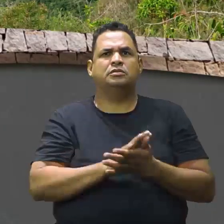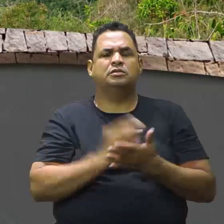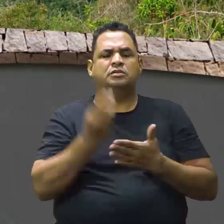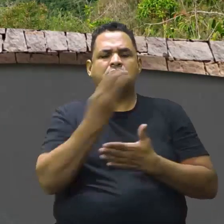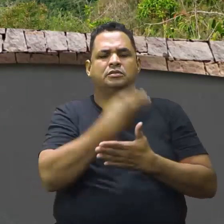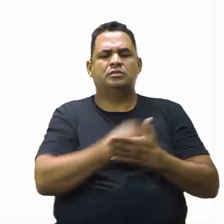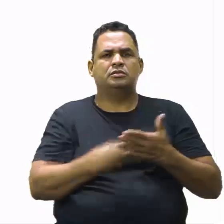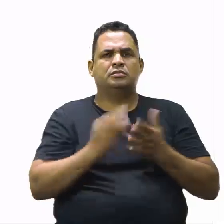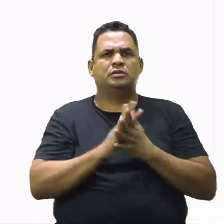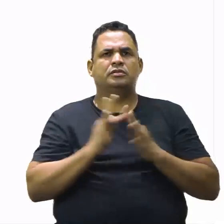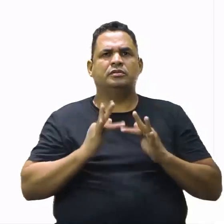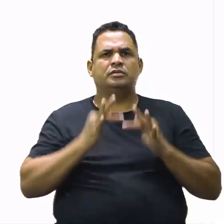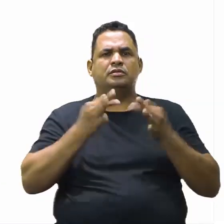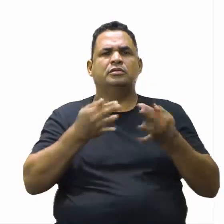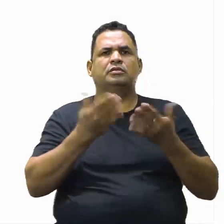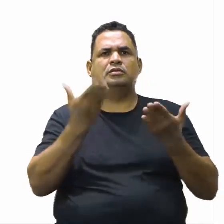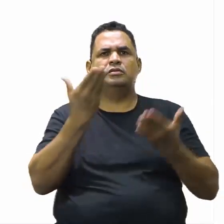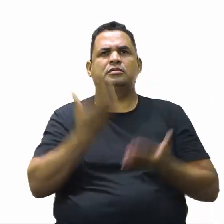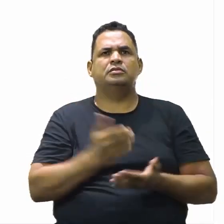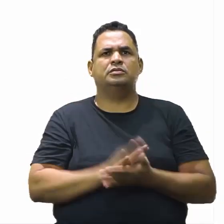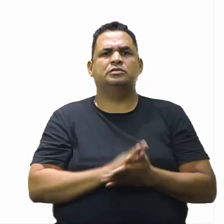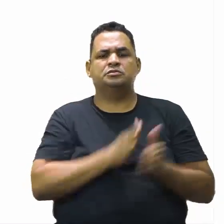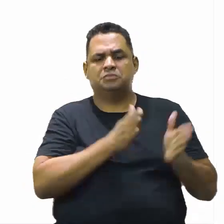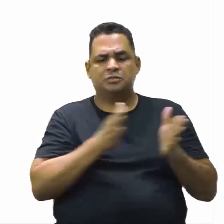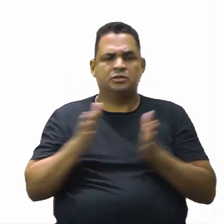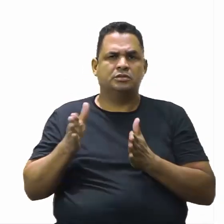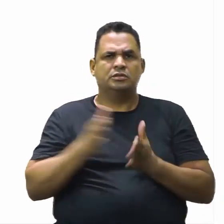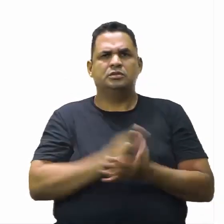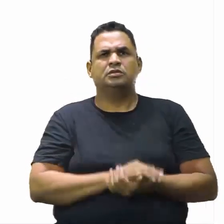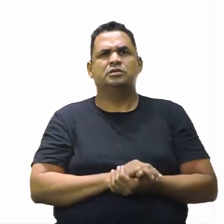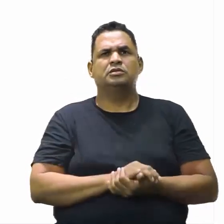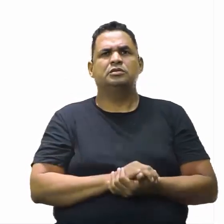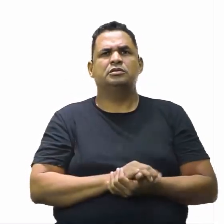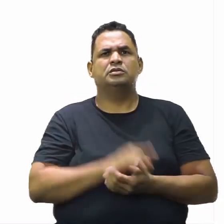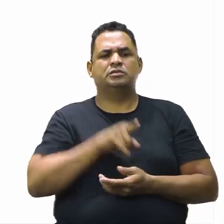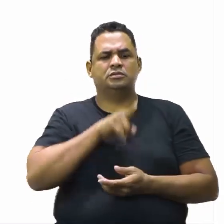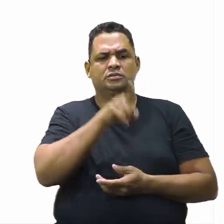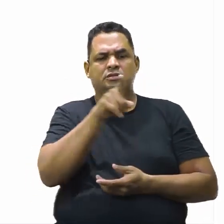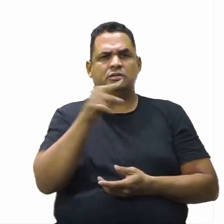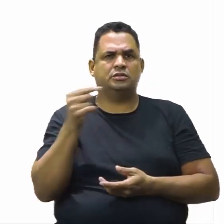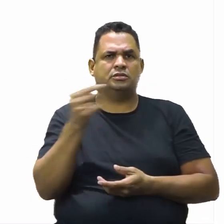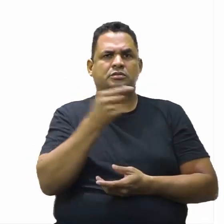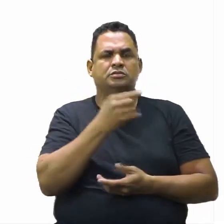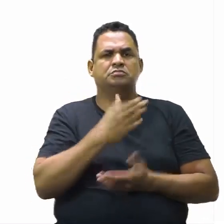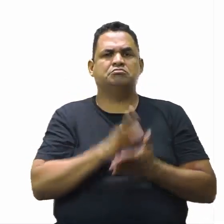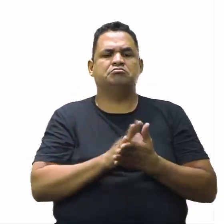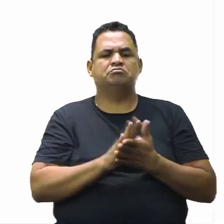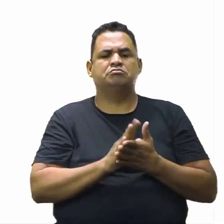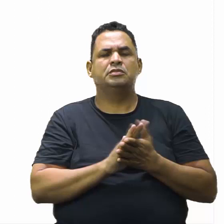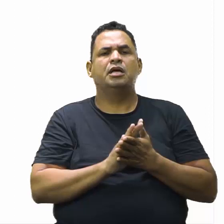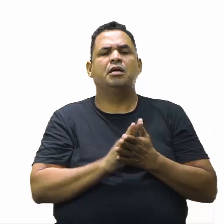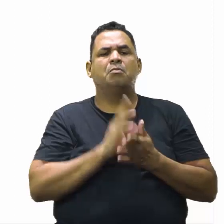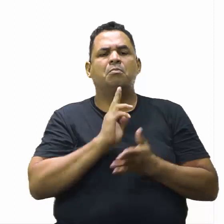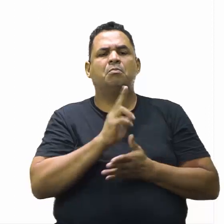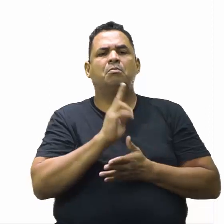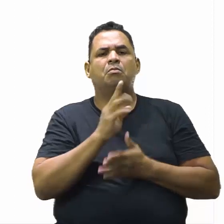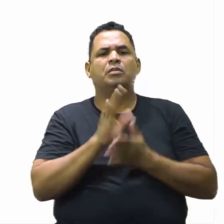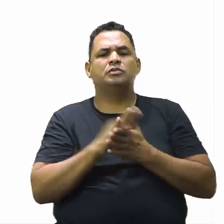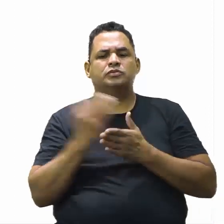de finalizar a aula sobre esse período. Olha só, seta aí, ó, maior parte desse processo migratório